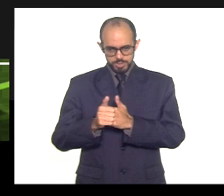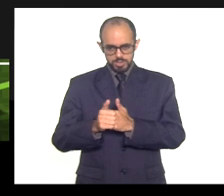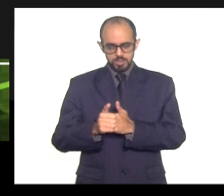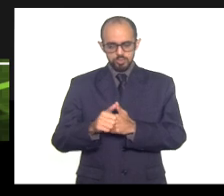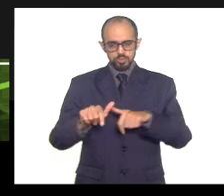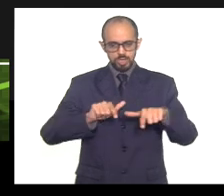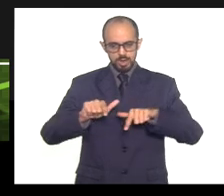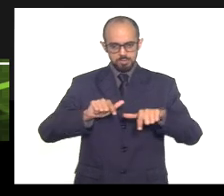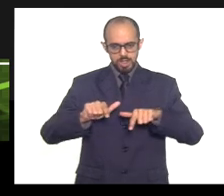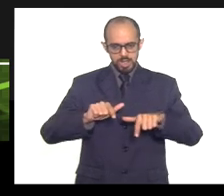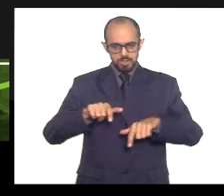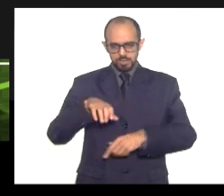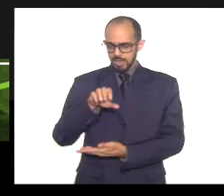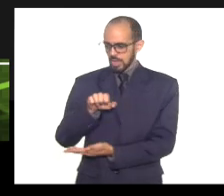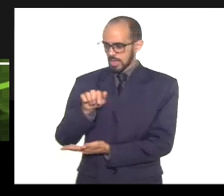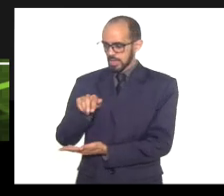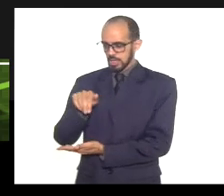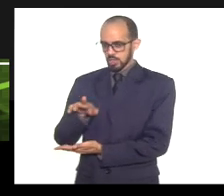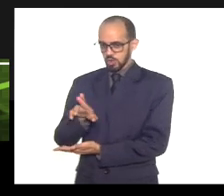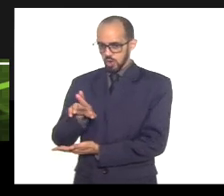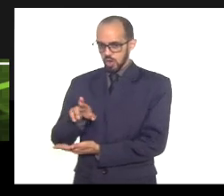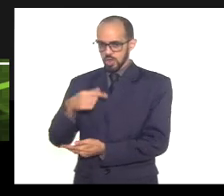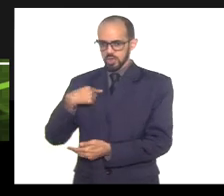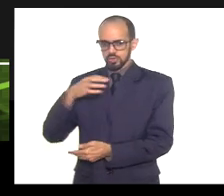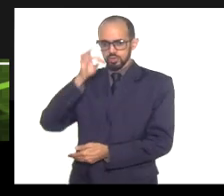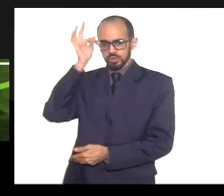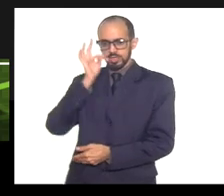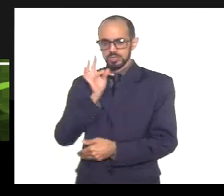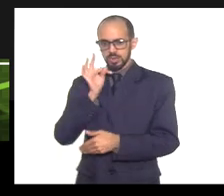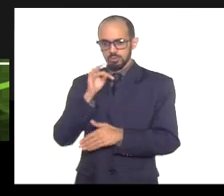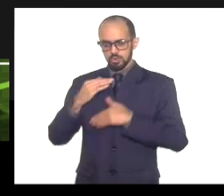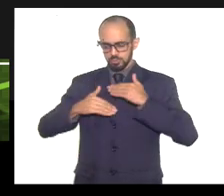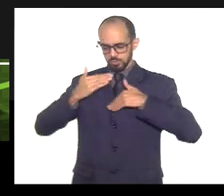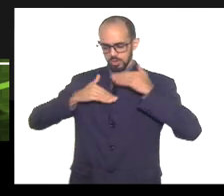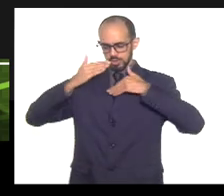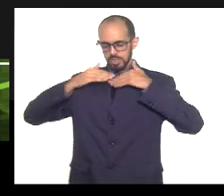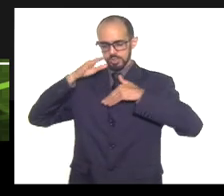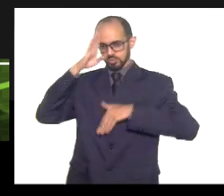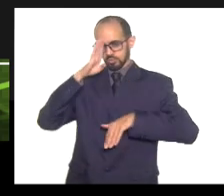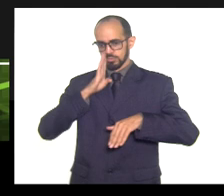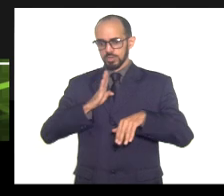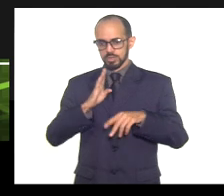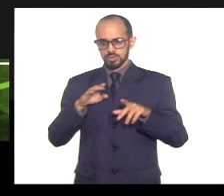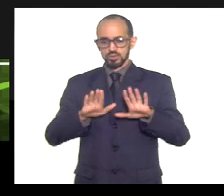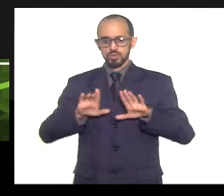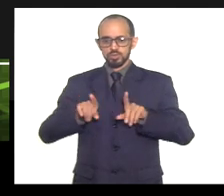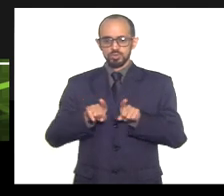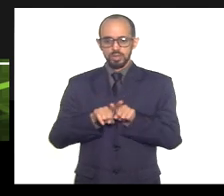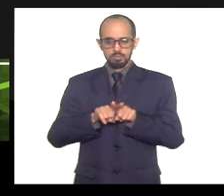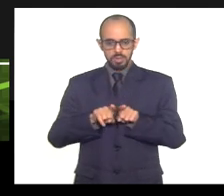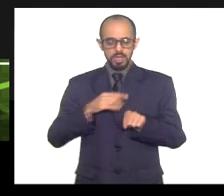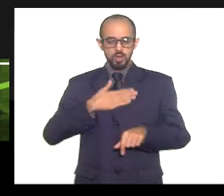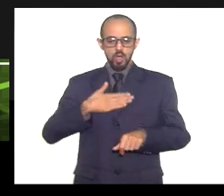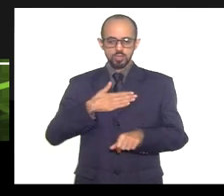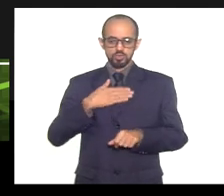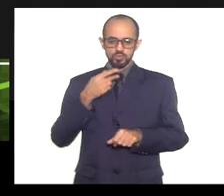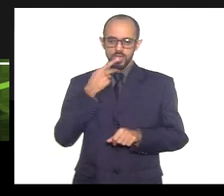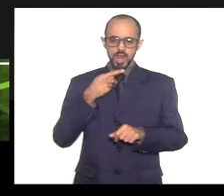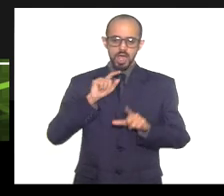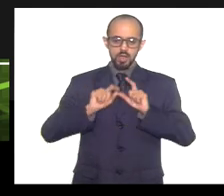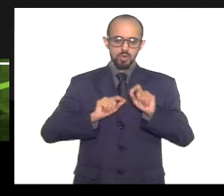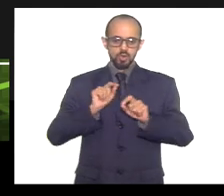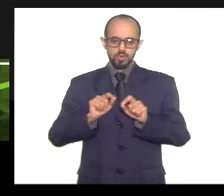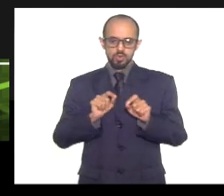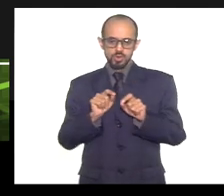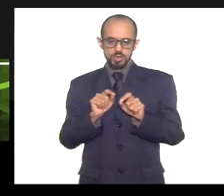Equinor. Sou testemunha do progresso que eles estão fazendo no Brasil. Gosto sempre de dizer que